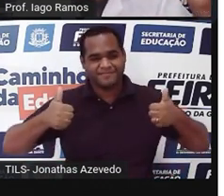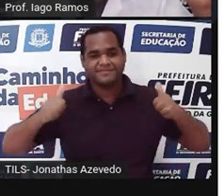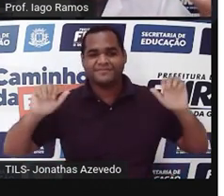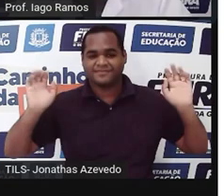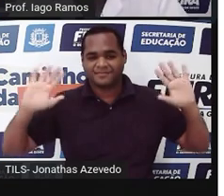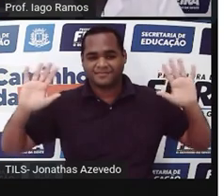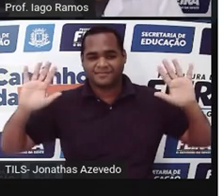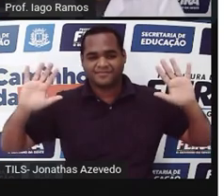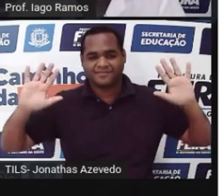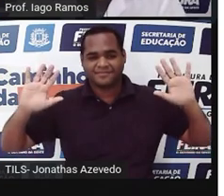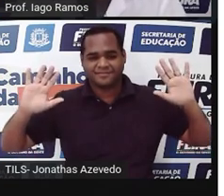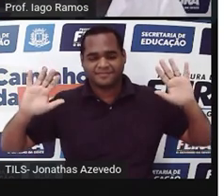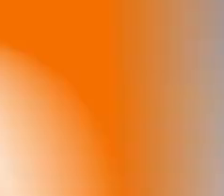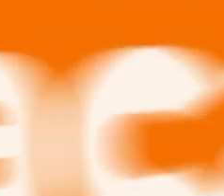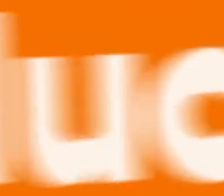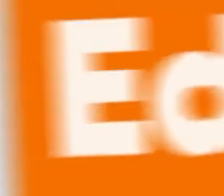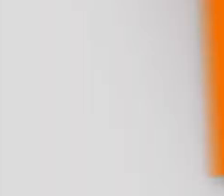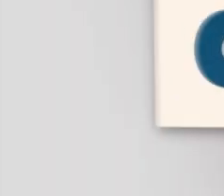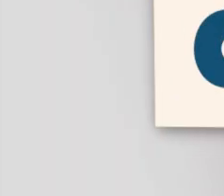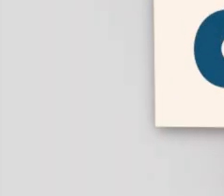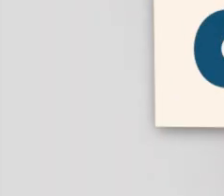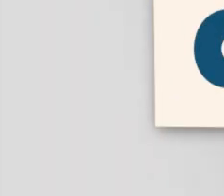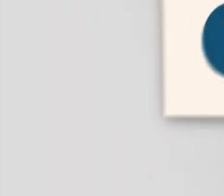vai E aí